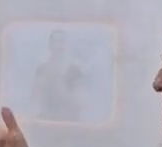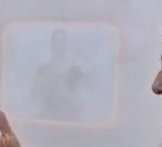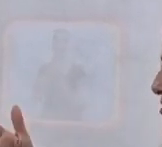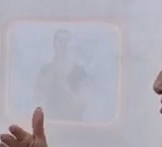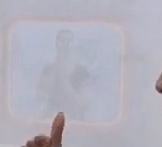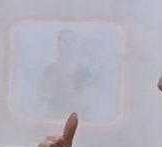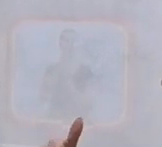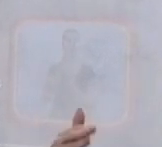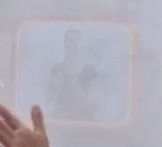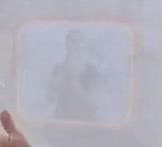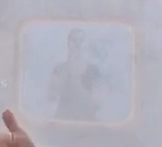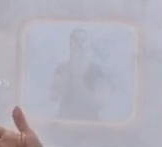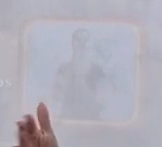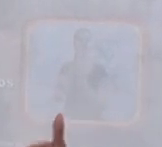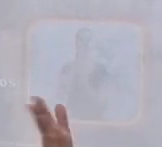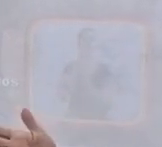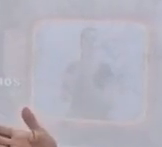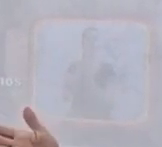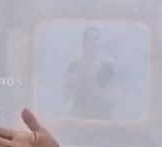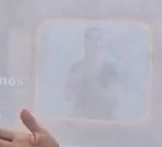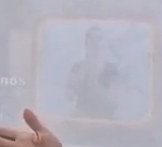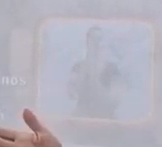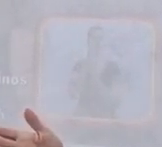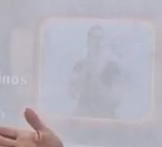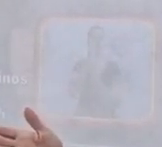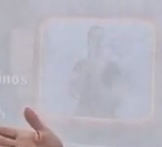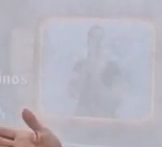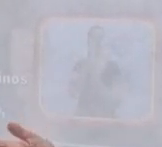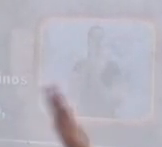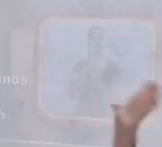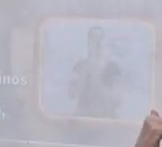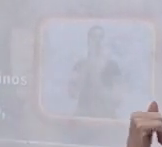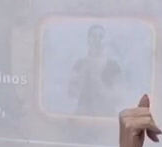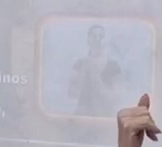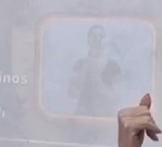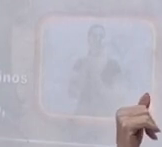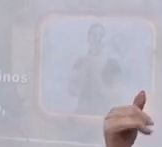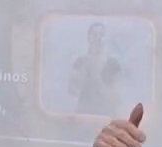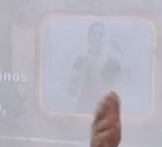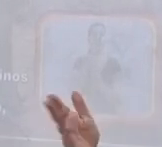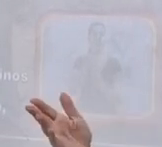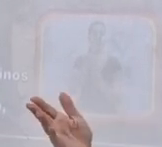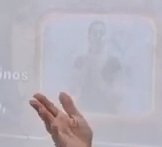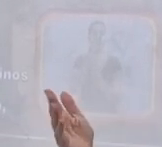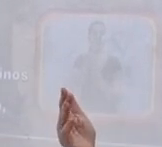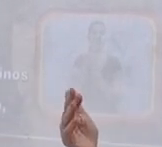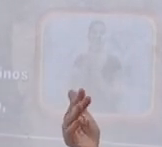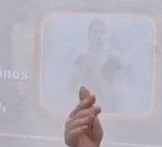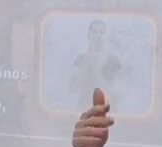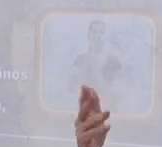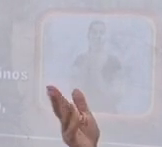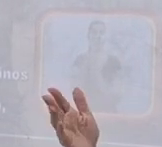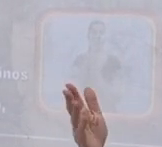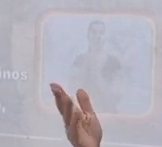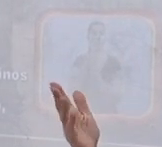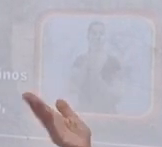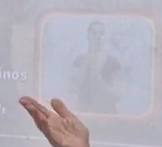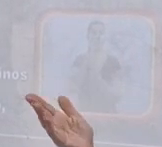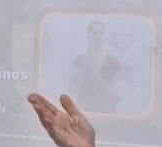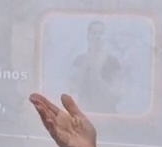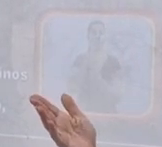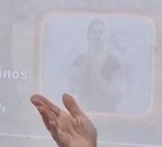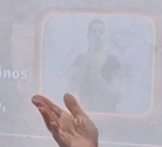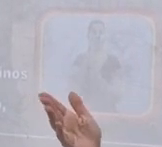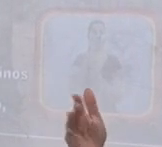muito presente e através da, e era a arte que a gente buscava. Desde lá, mesmo com esses corpos, que na época me lembro do